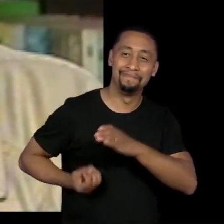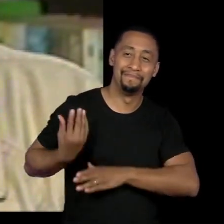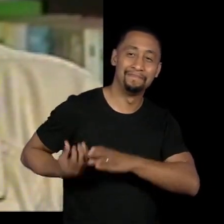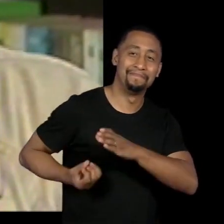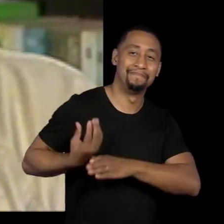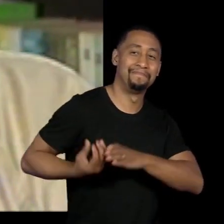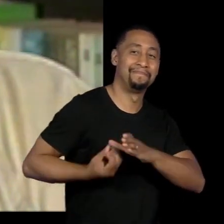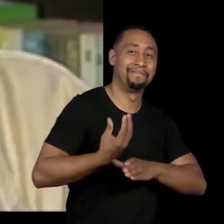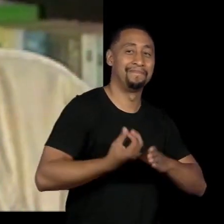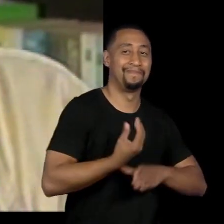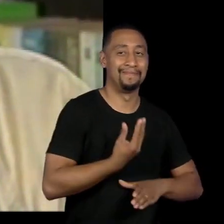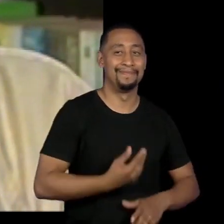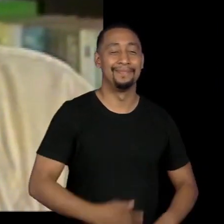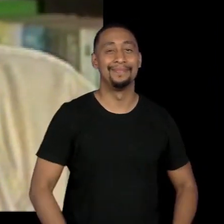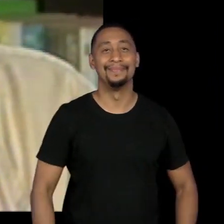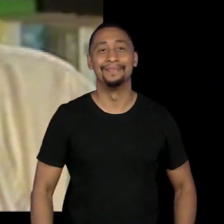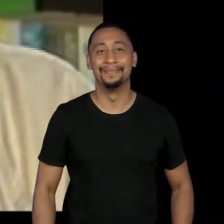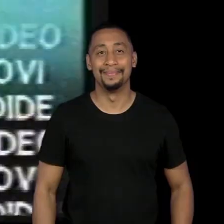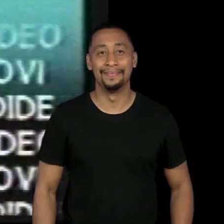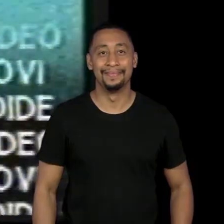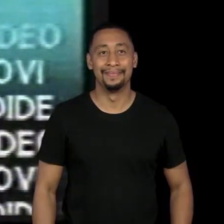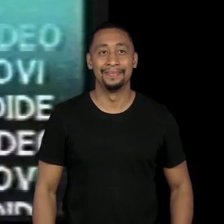5,